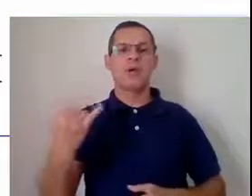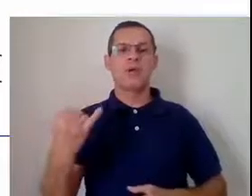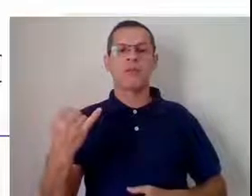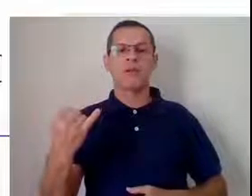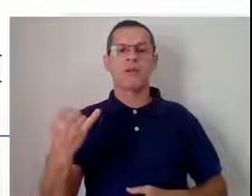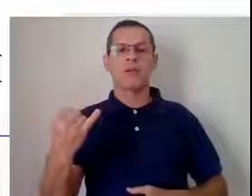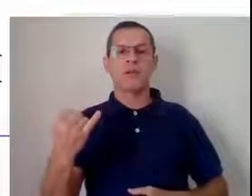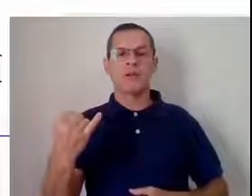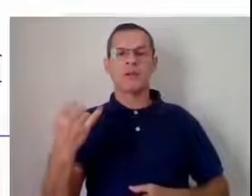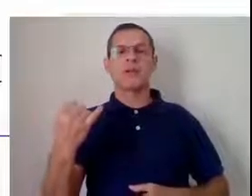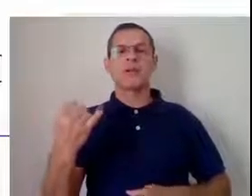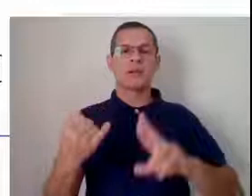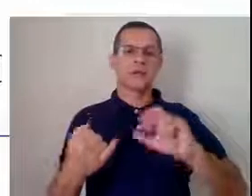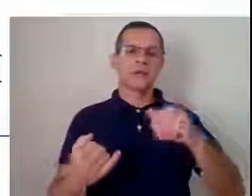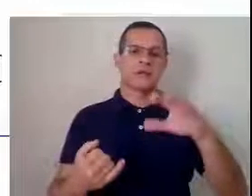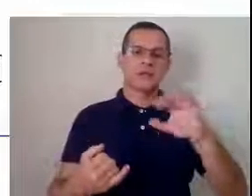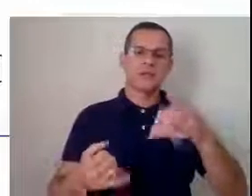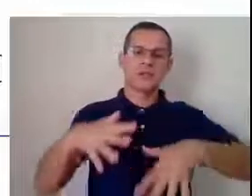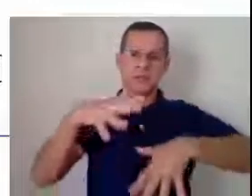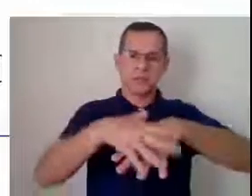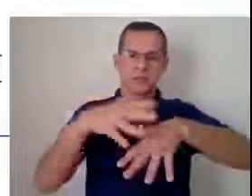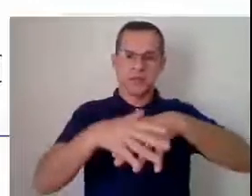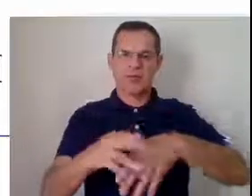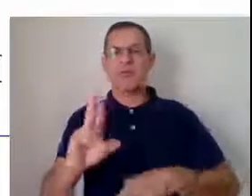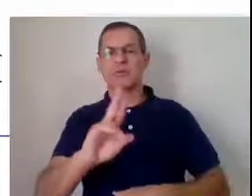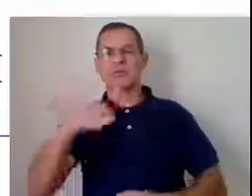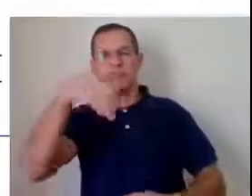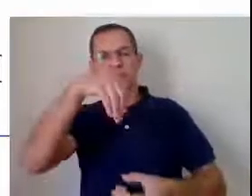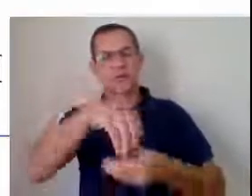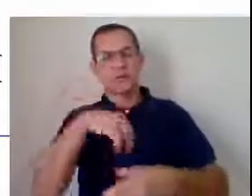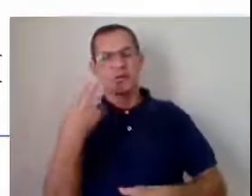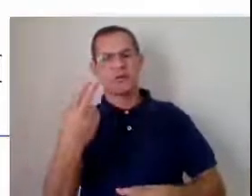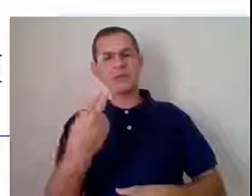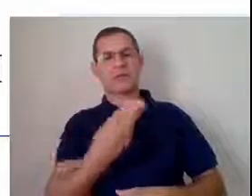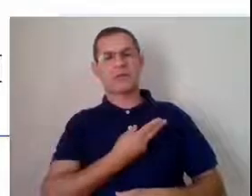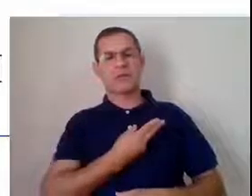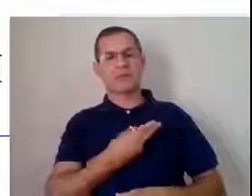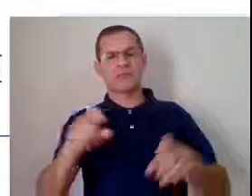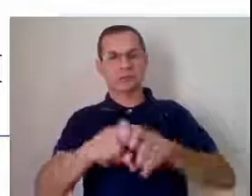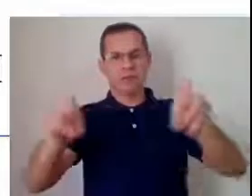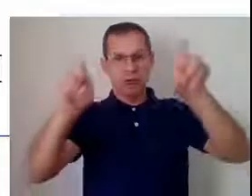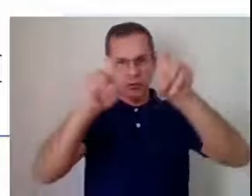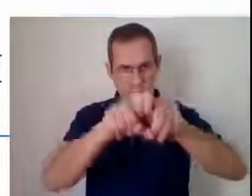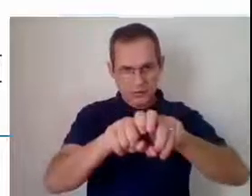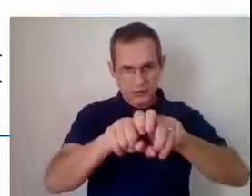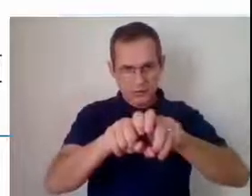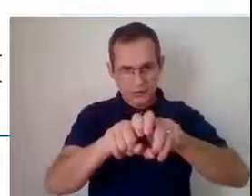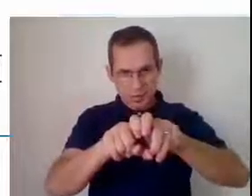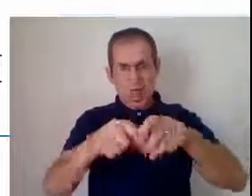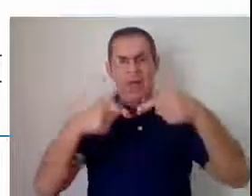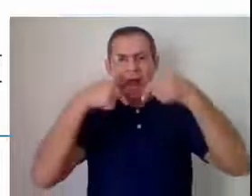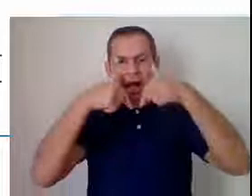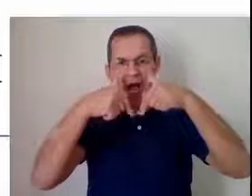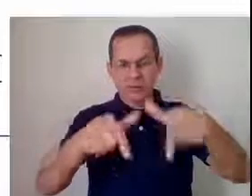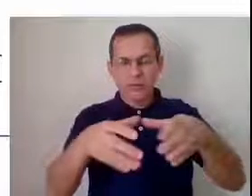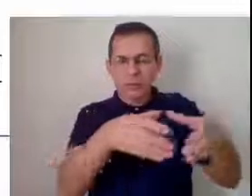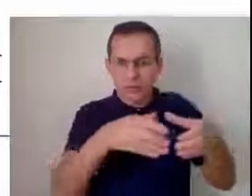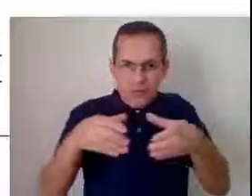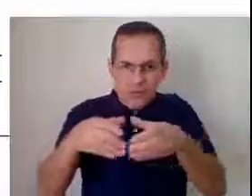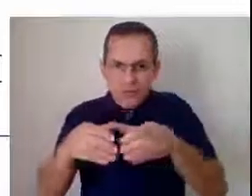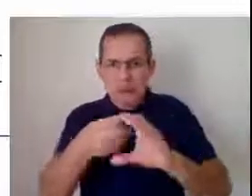da matemática, com aplicações dentro da nossa computação. A linguagem dos conjuntos